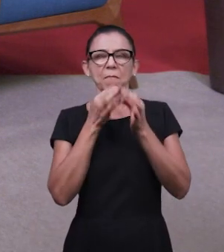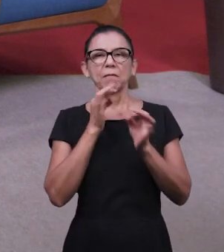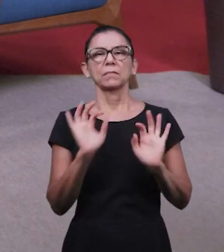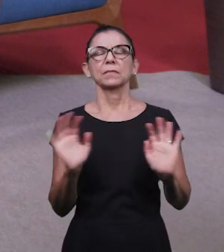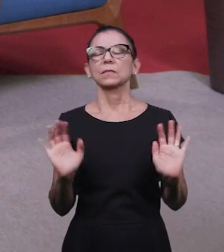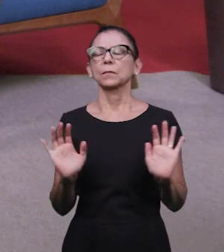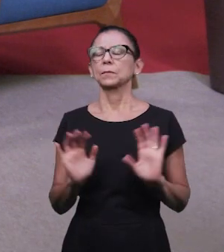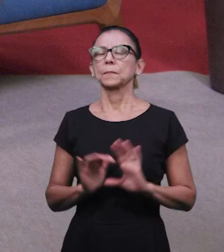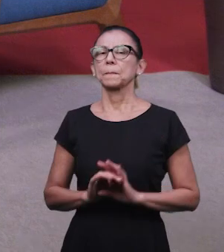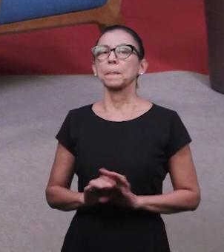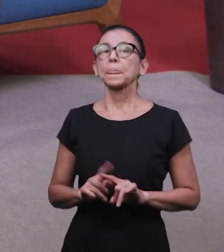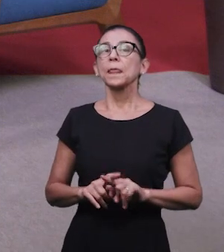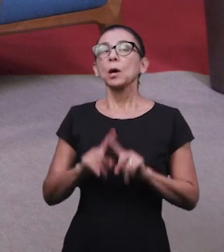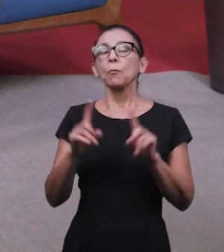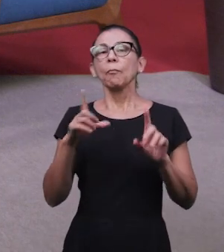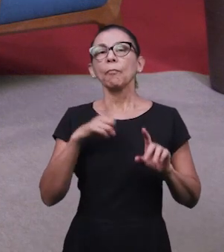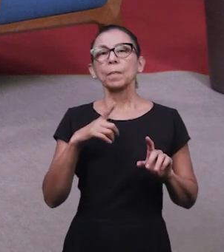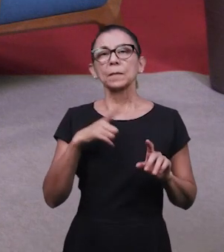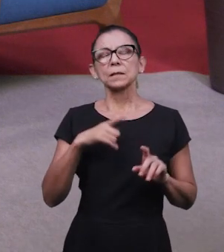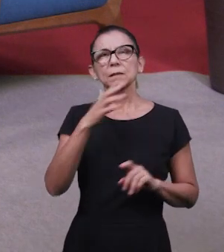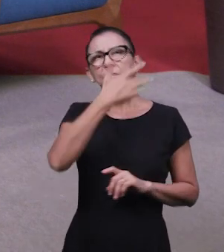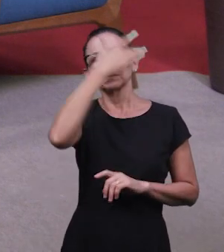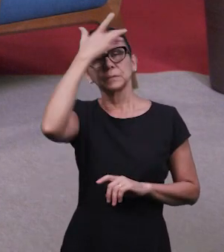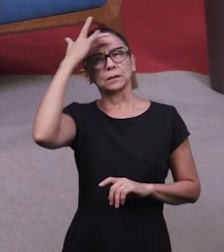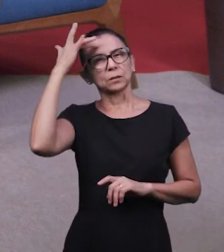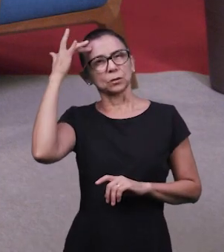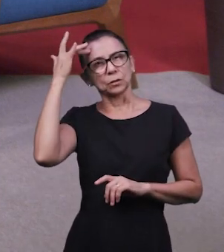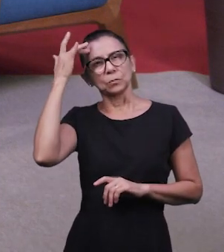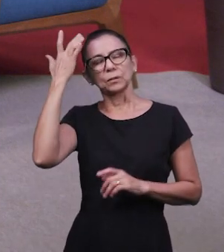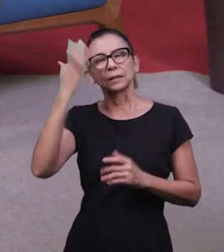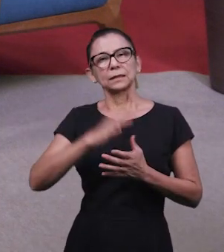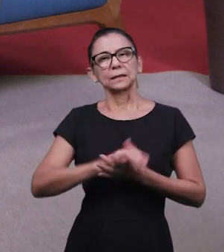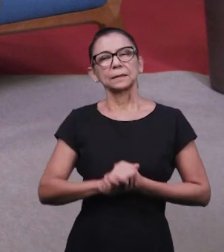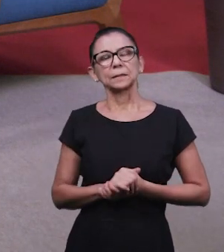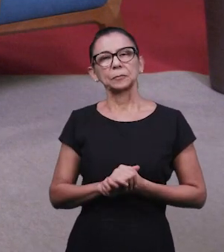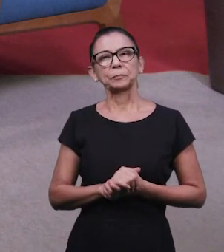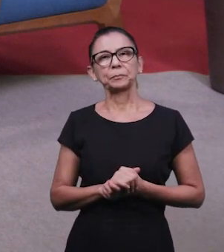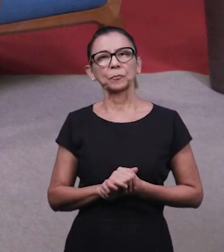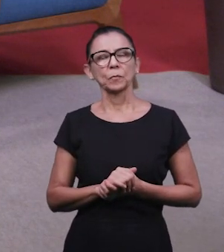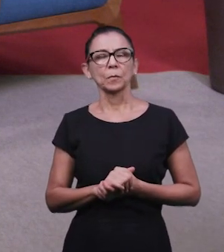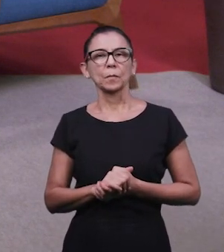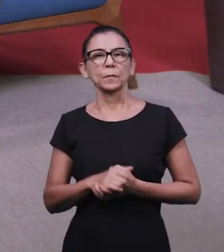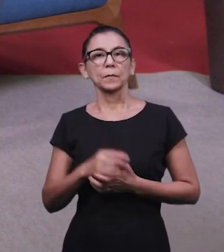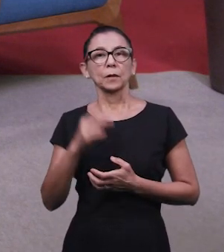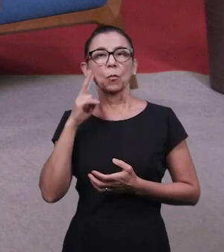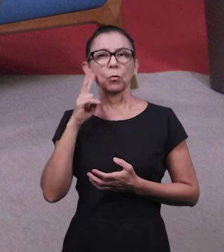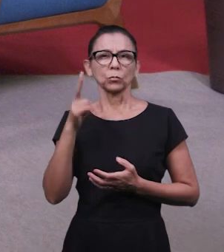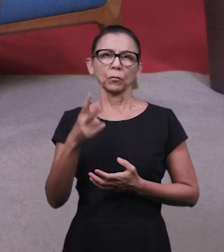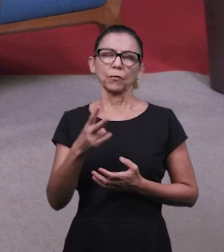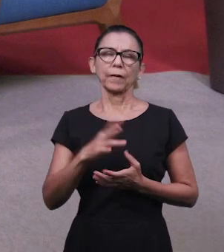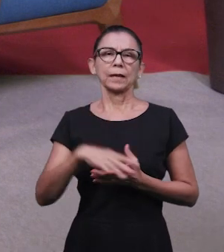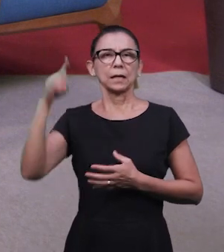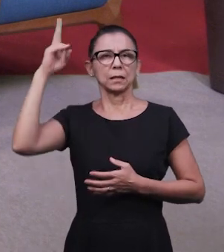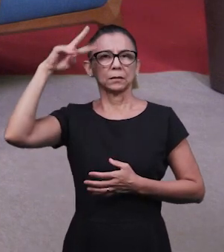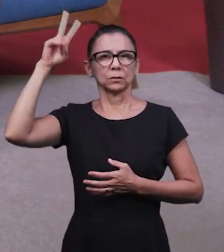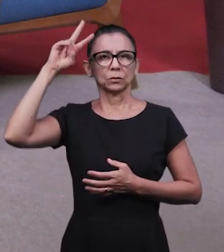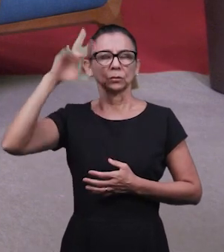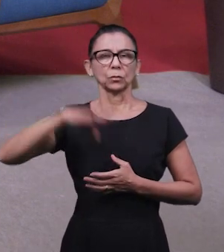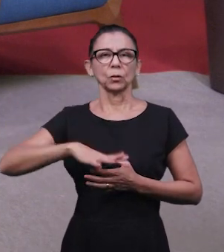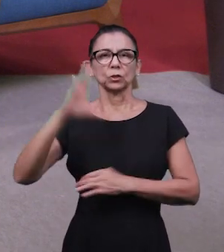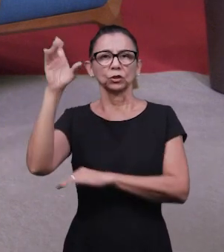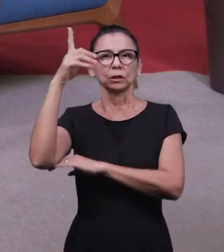o extraordinário, né, companheiros, é que para muitos, infelizmente, mano, aqui não há